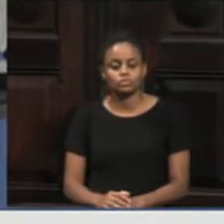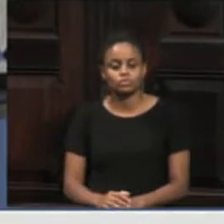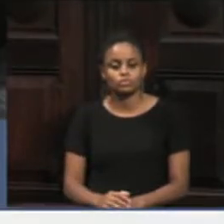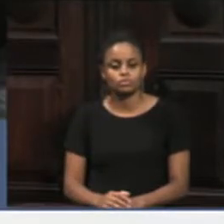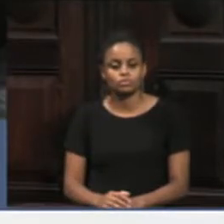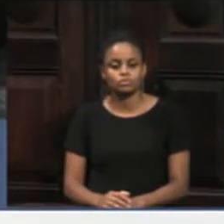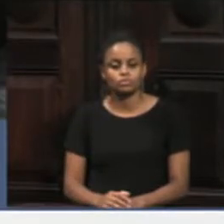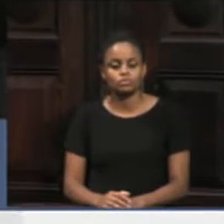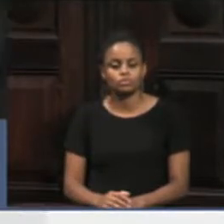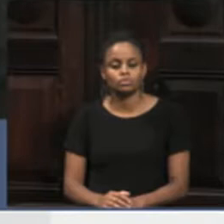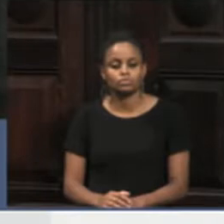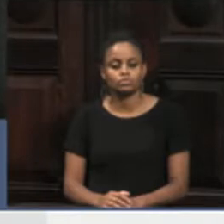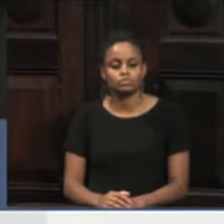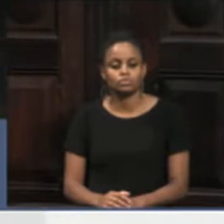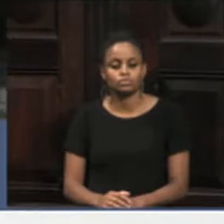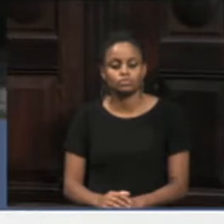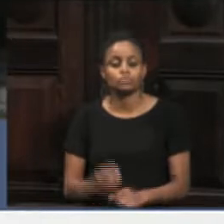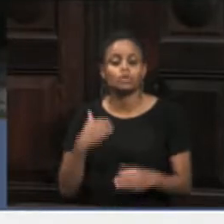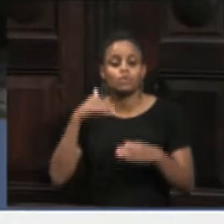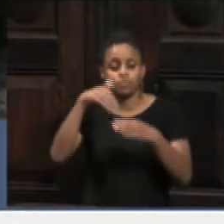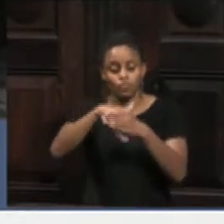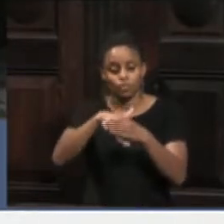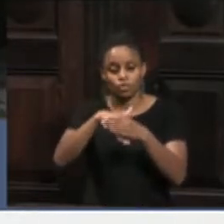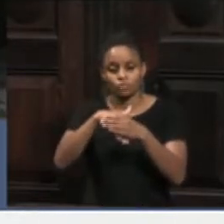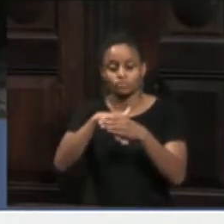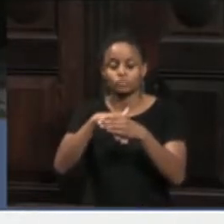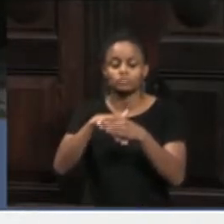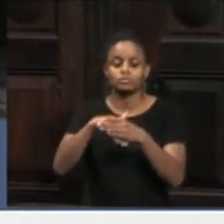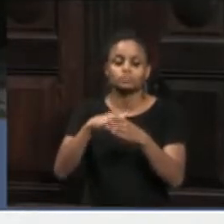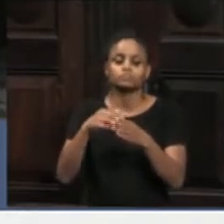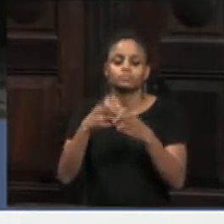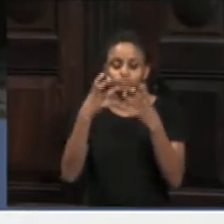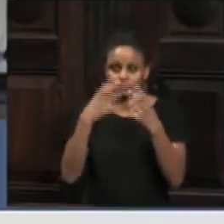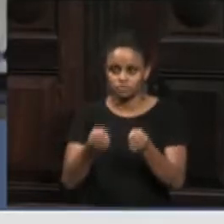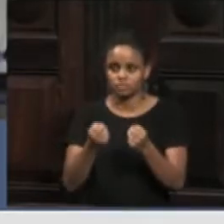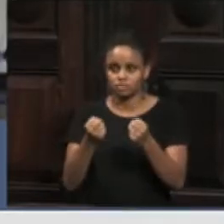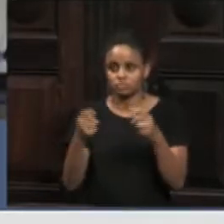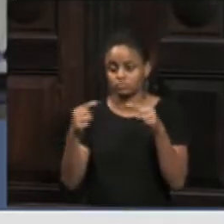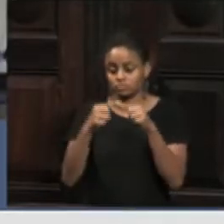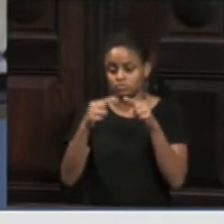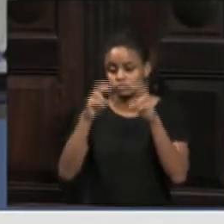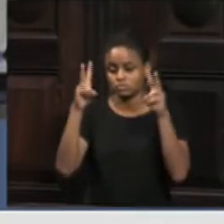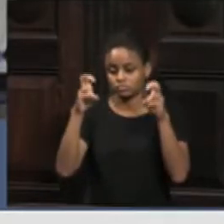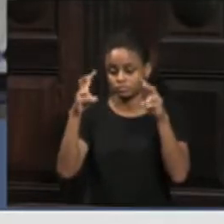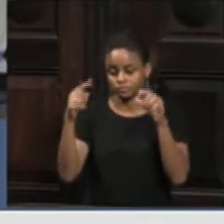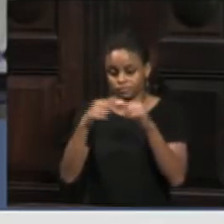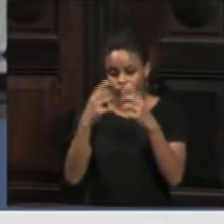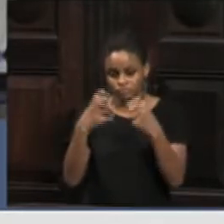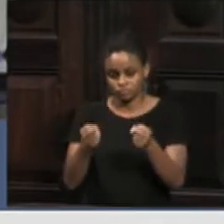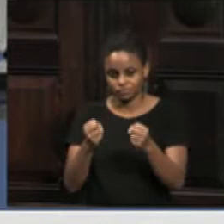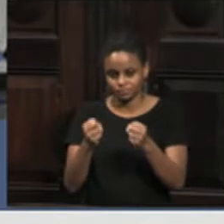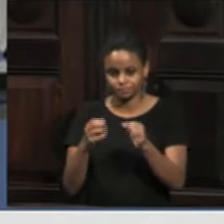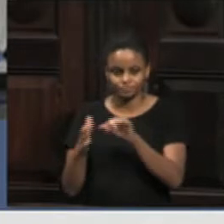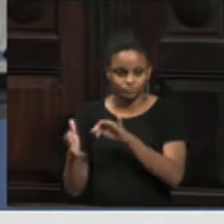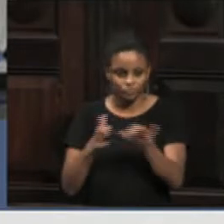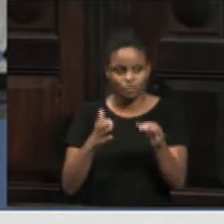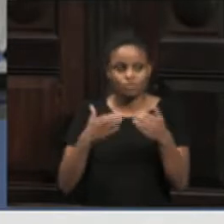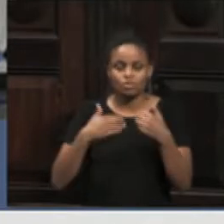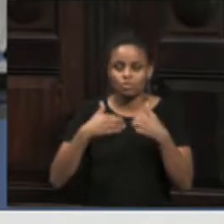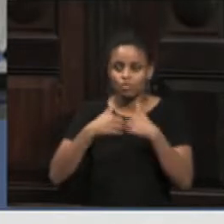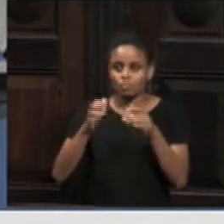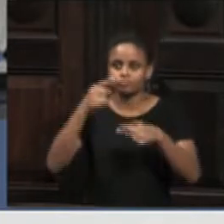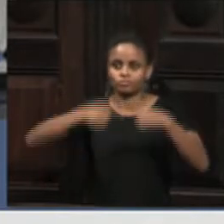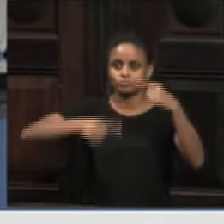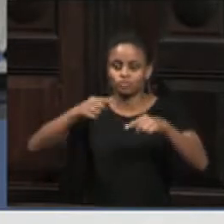Senhor presidente, no mérito favorável. Com os pareceres emitidos em discussão, não havendo quem